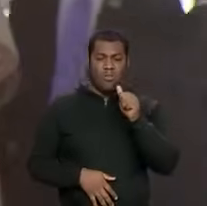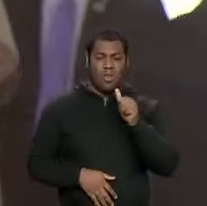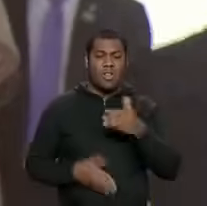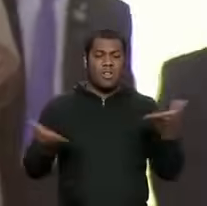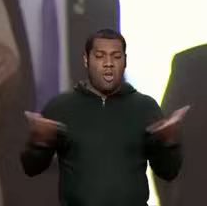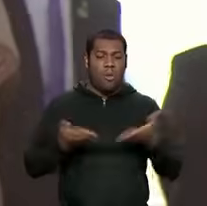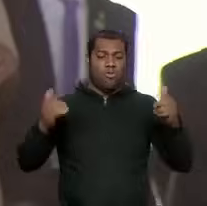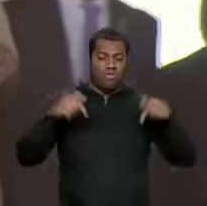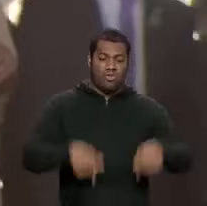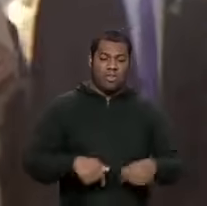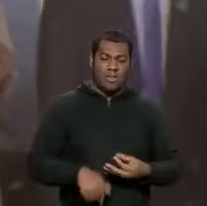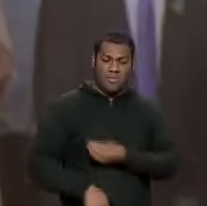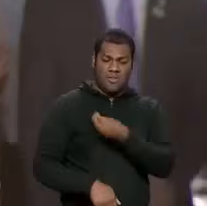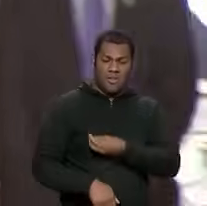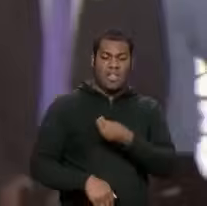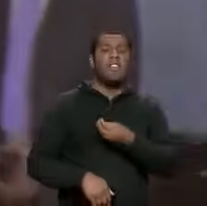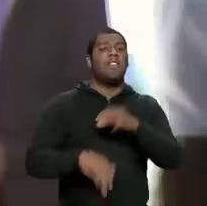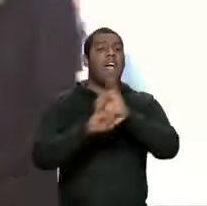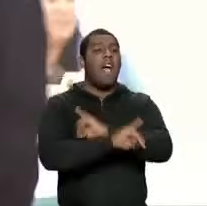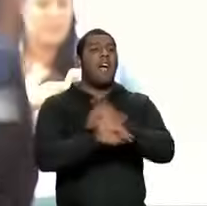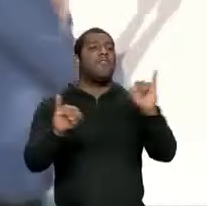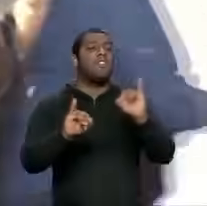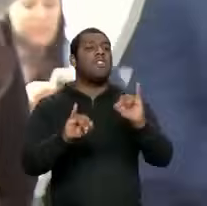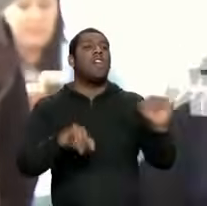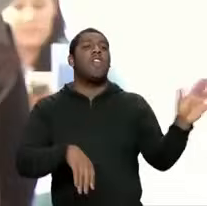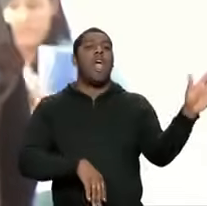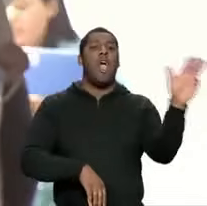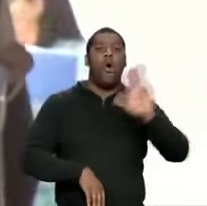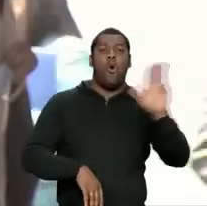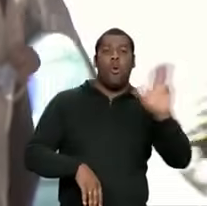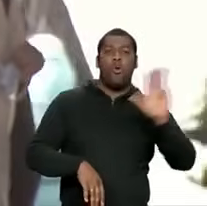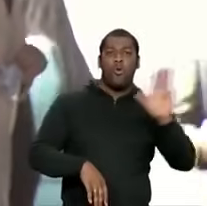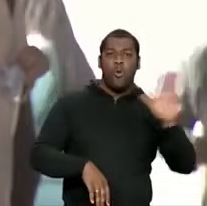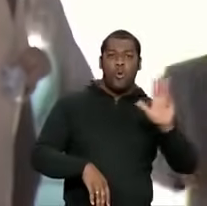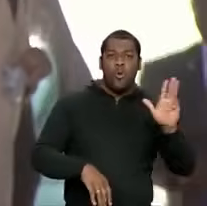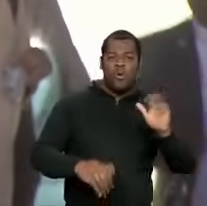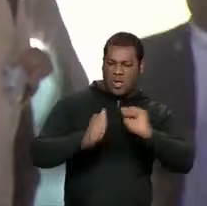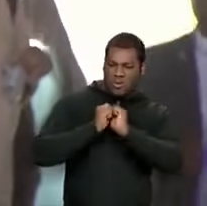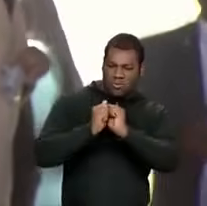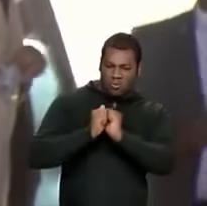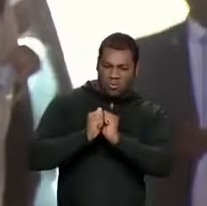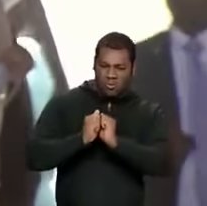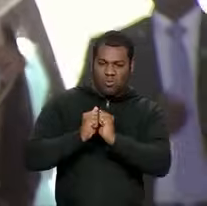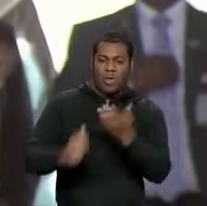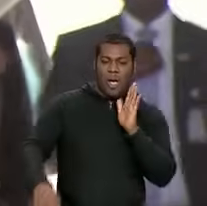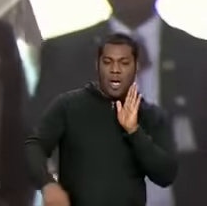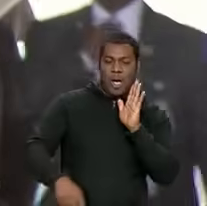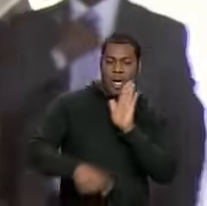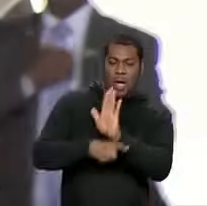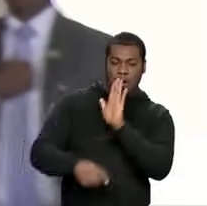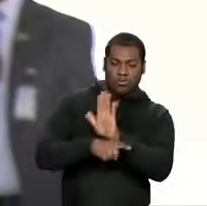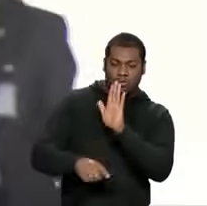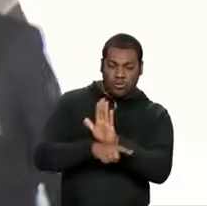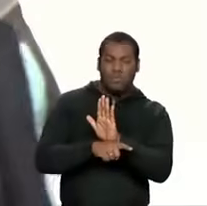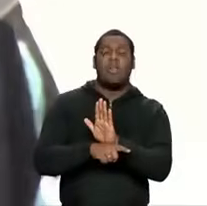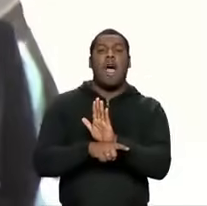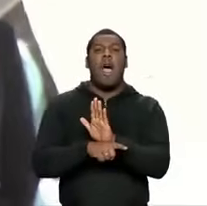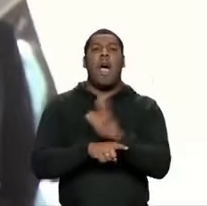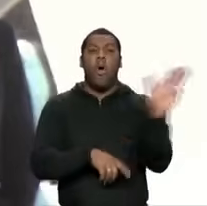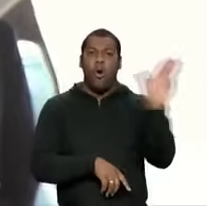para dizer Lula nós estamos contigo e queremos ajudar a reconstruir o Brasil